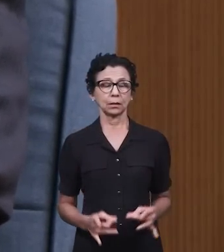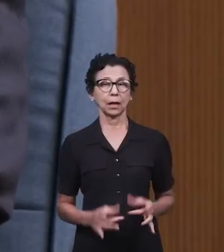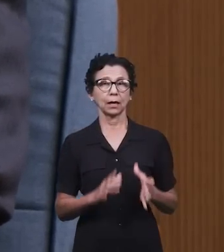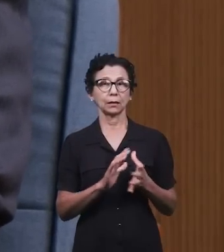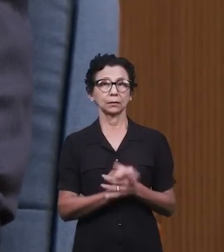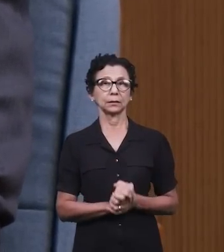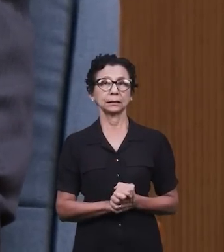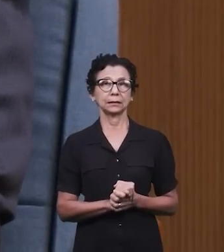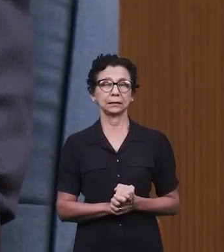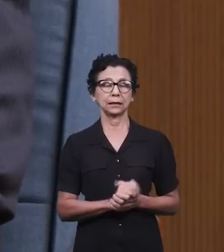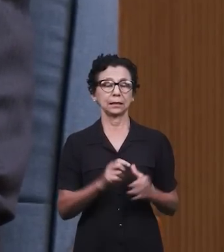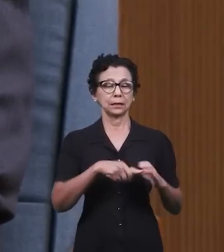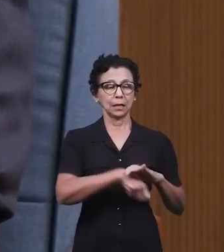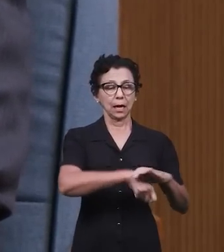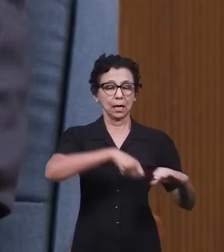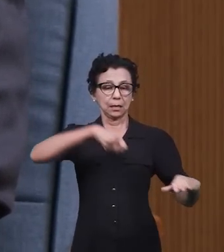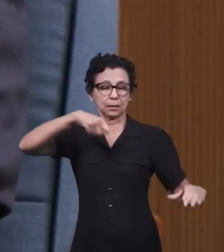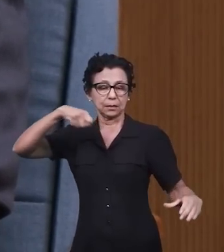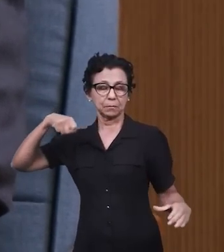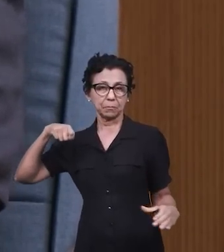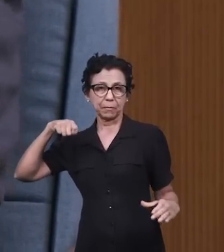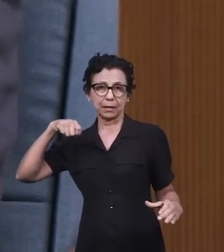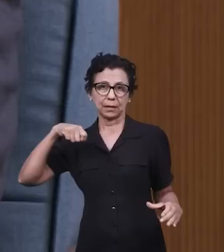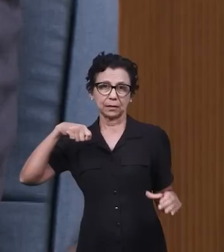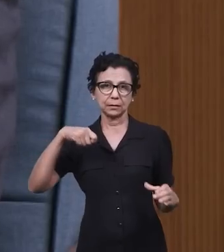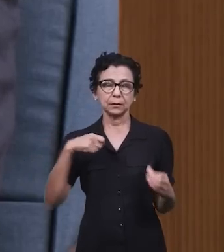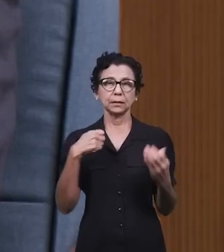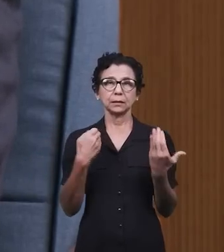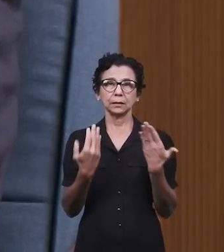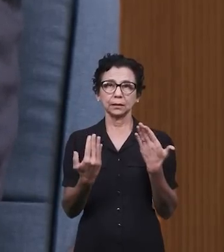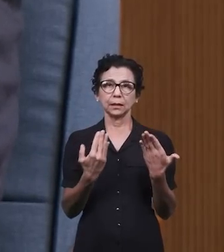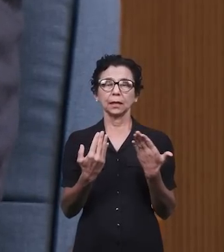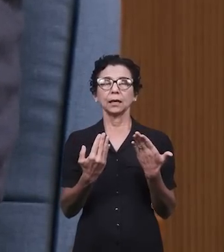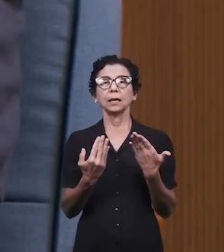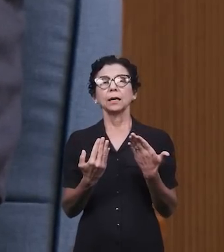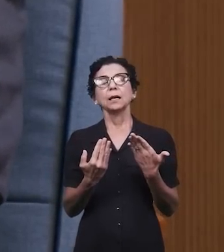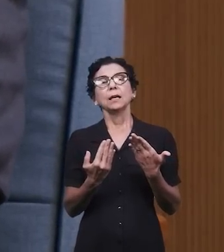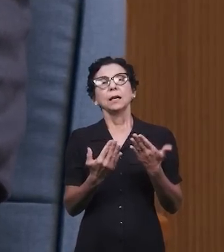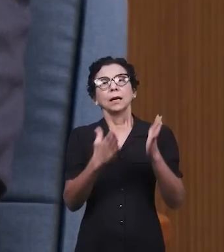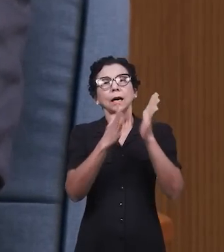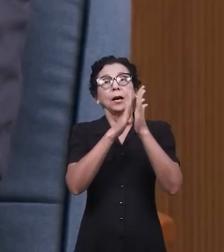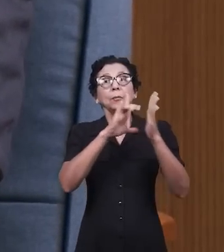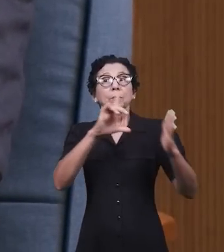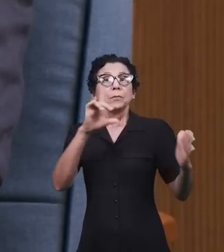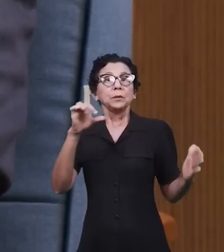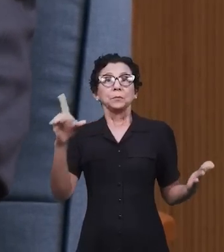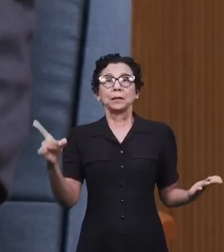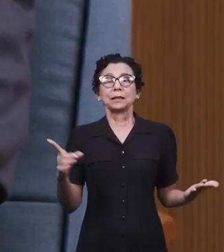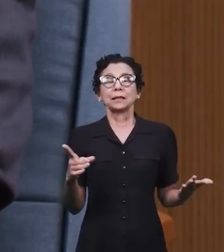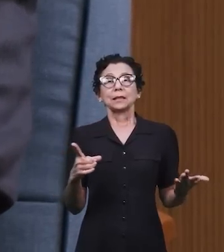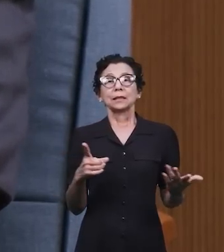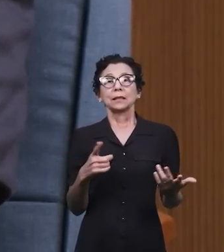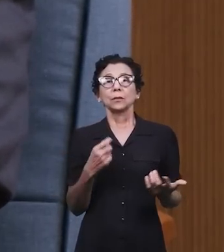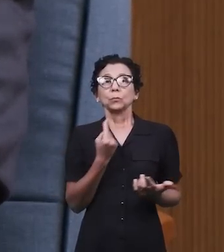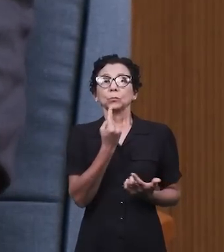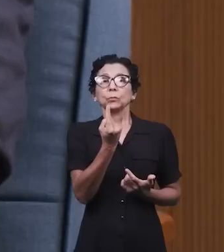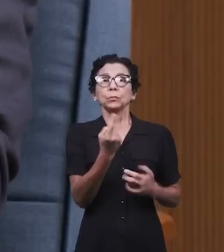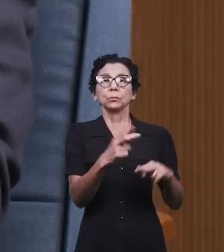é? A espada do Espírito, que é a palavra de Deus, que é o único recurso, o único